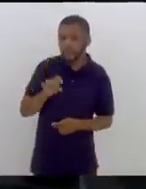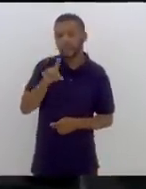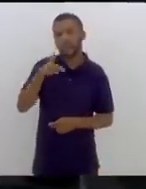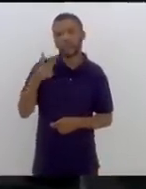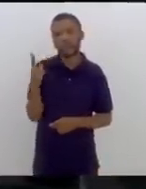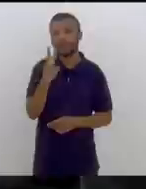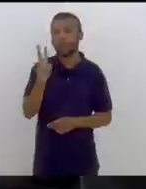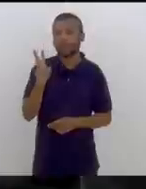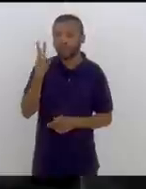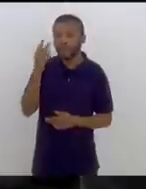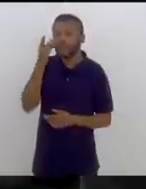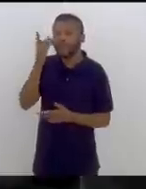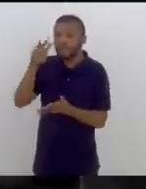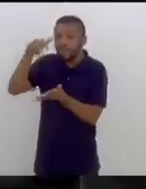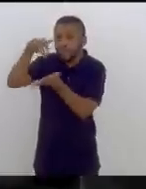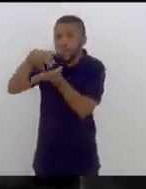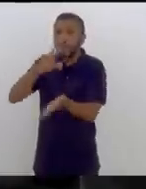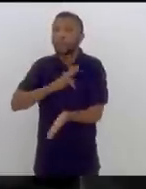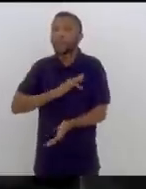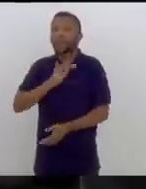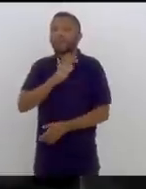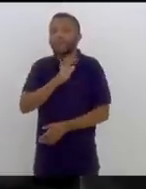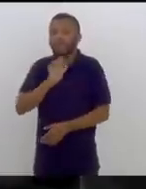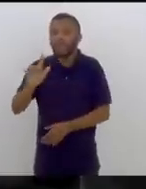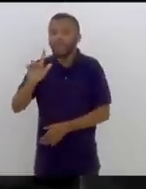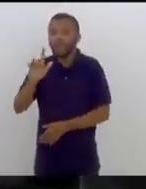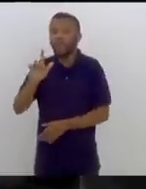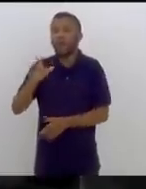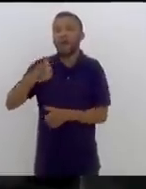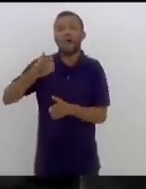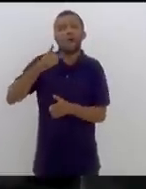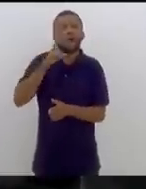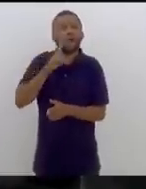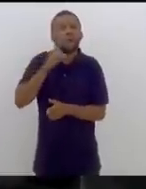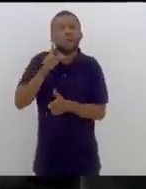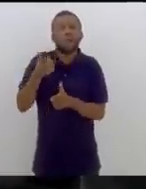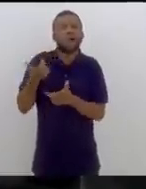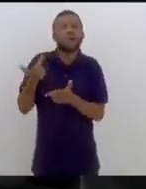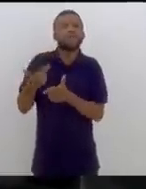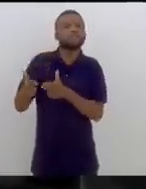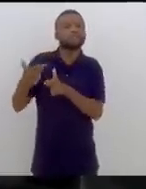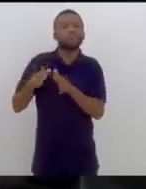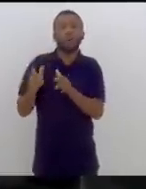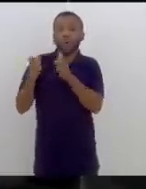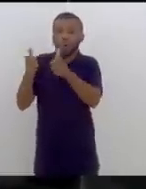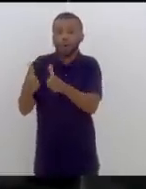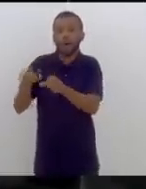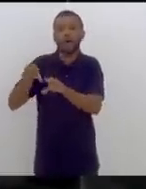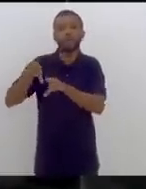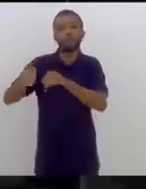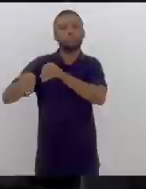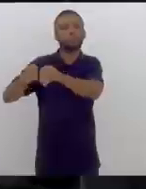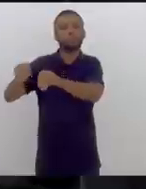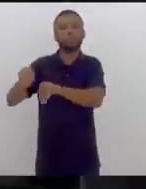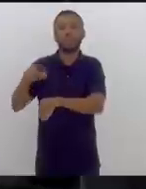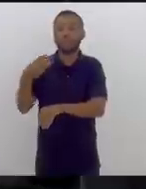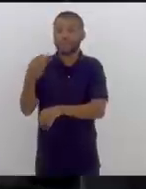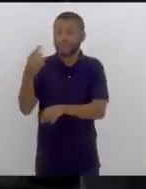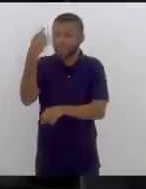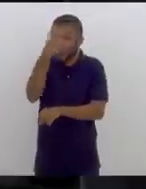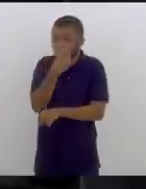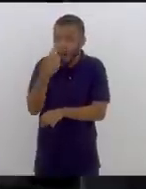no local o policial civil forjou até o local até o local 30 horas